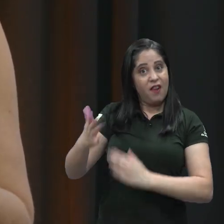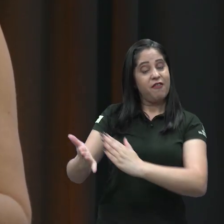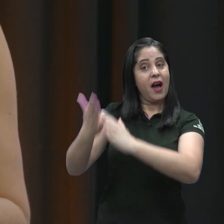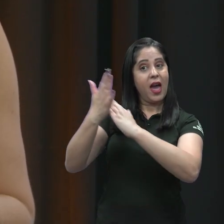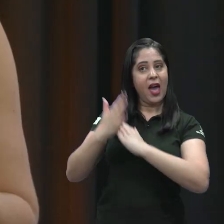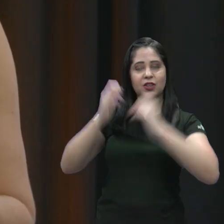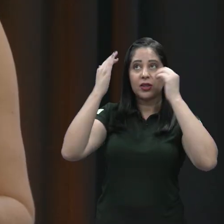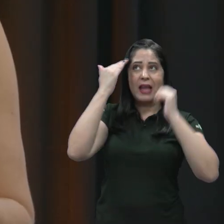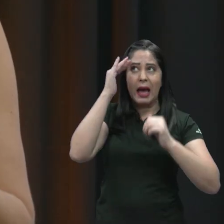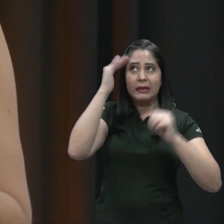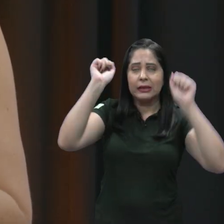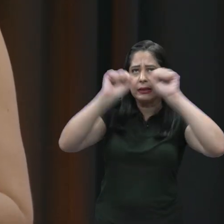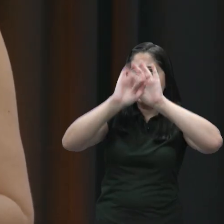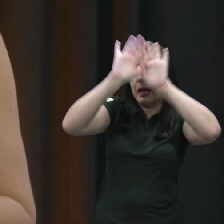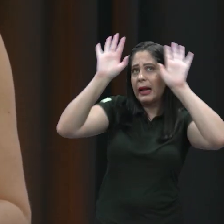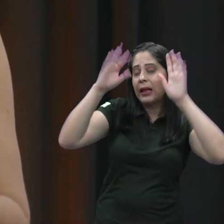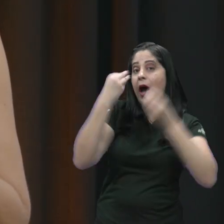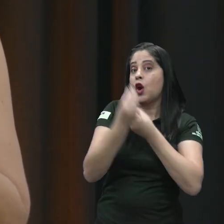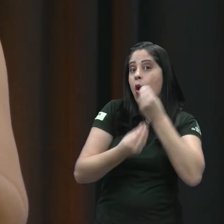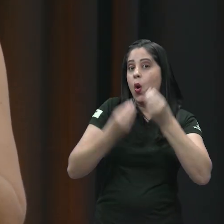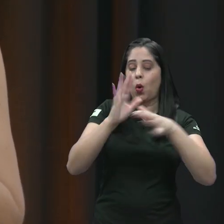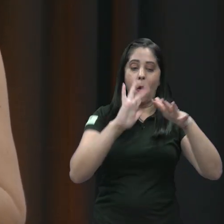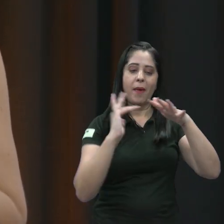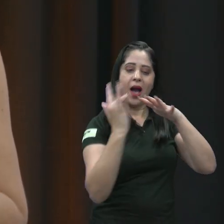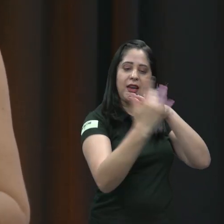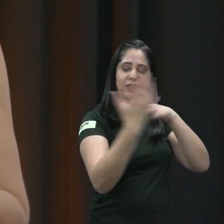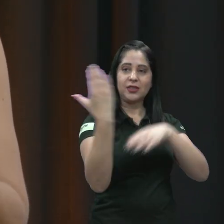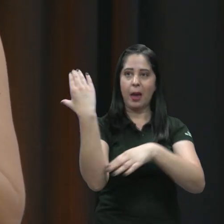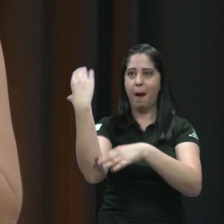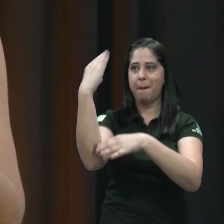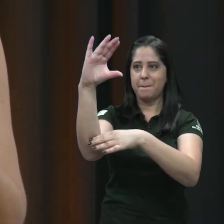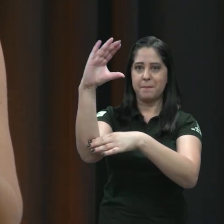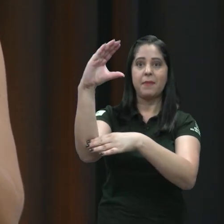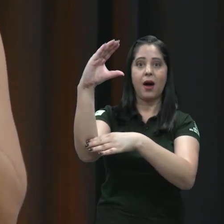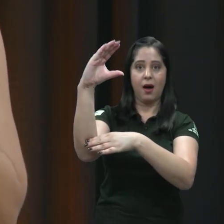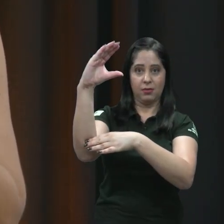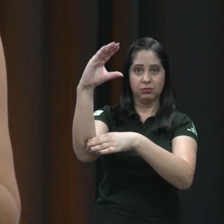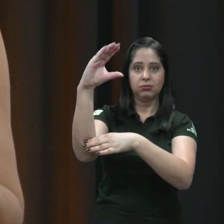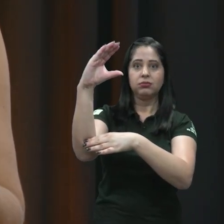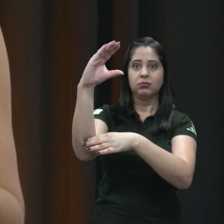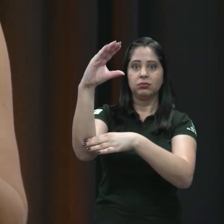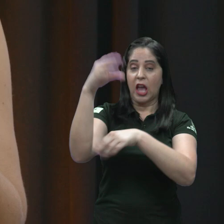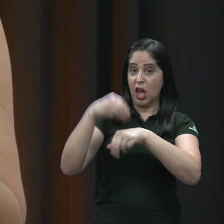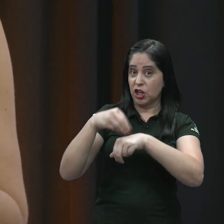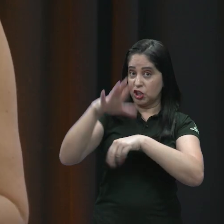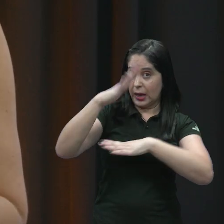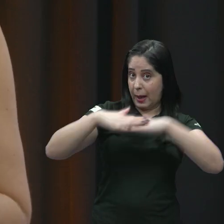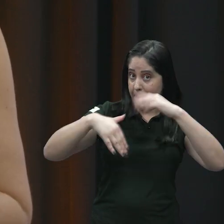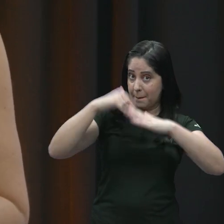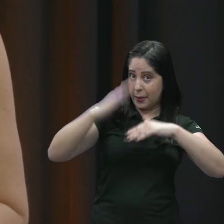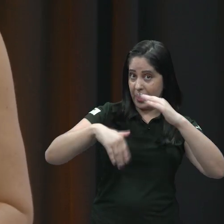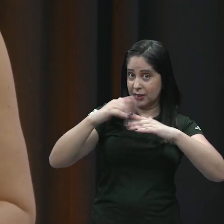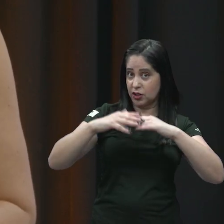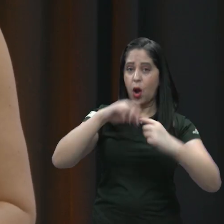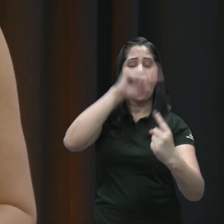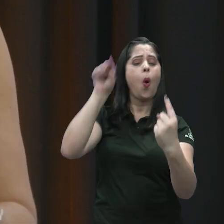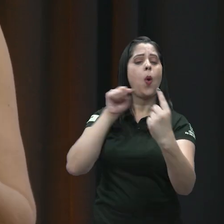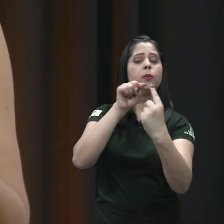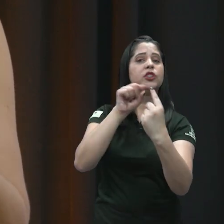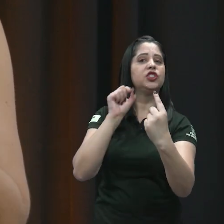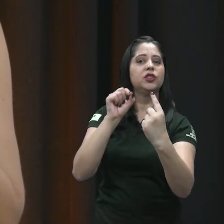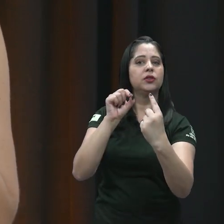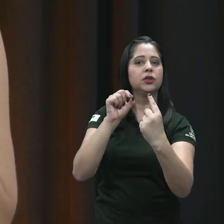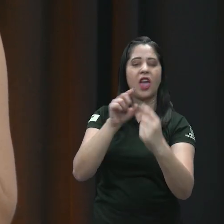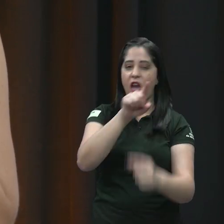como transformar as redes sociais em uma vitrine virtual com insights práticos e inspiradores. O nosso objetivo é